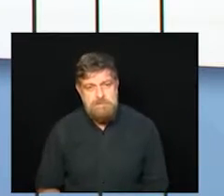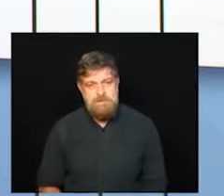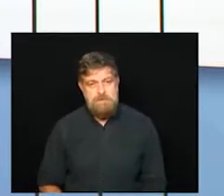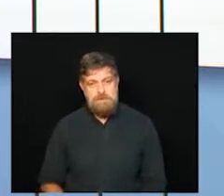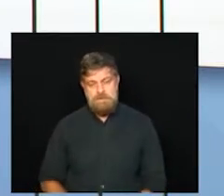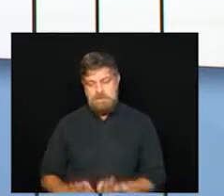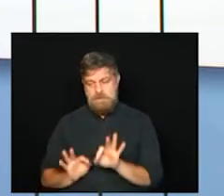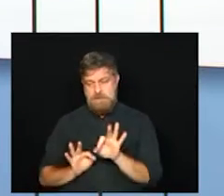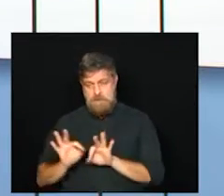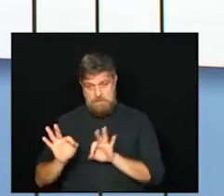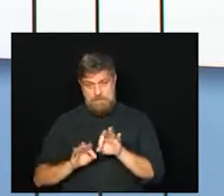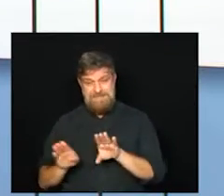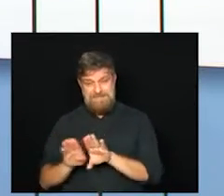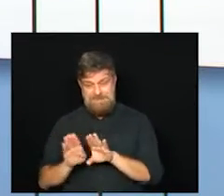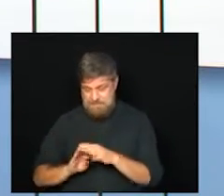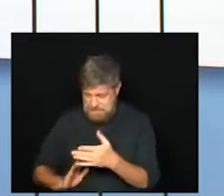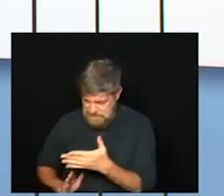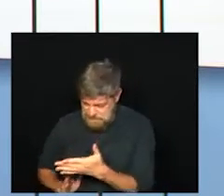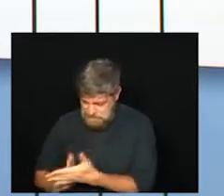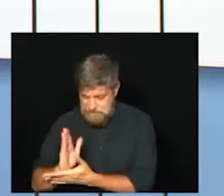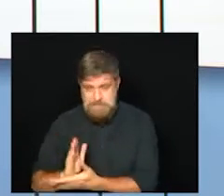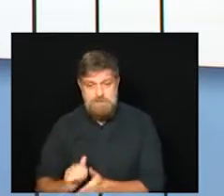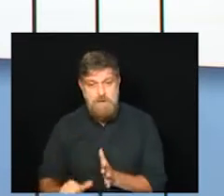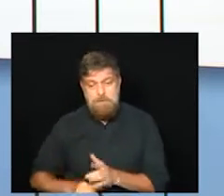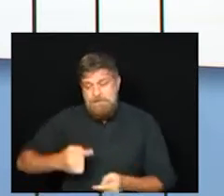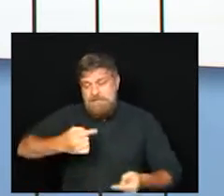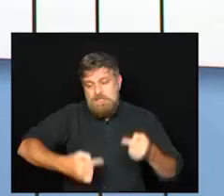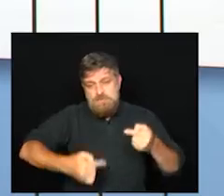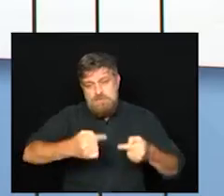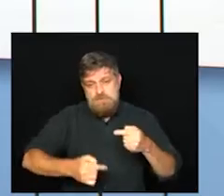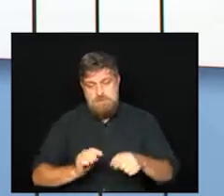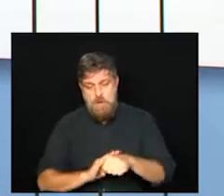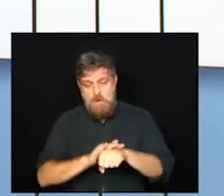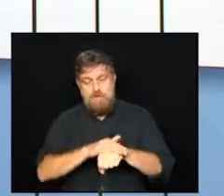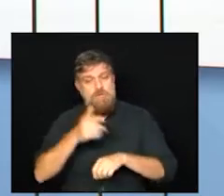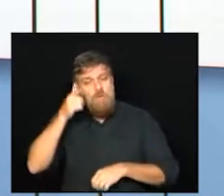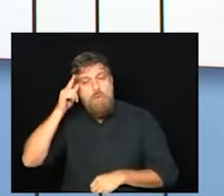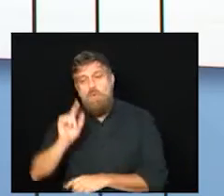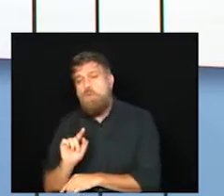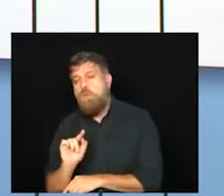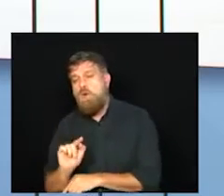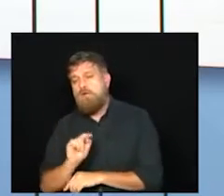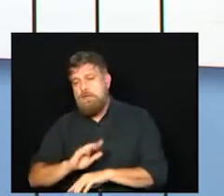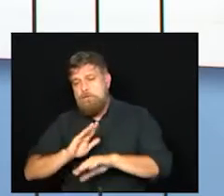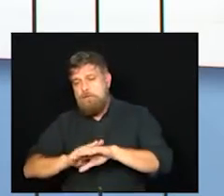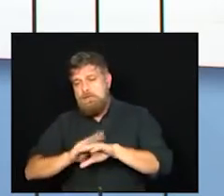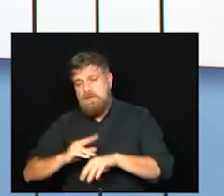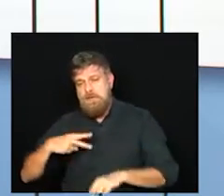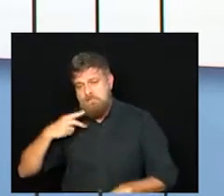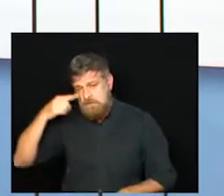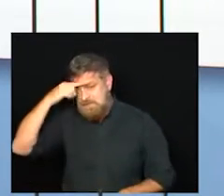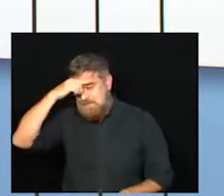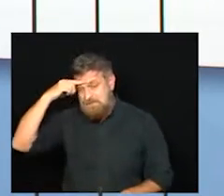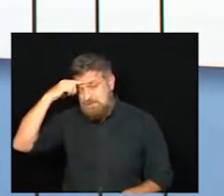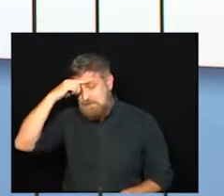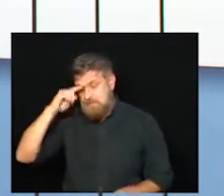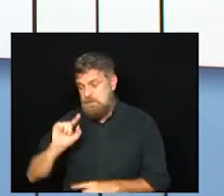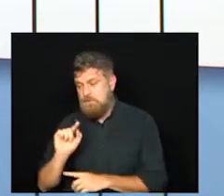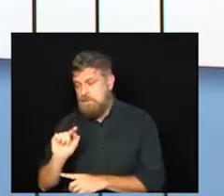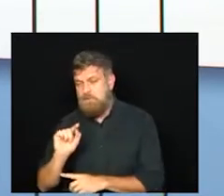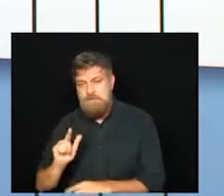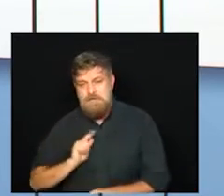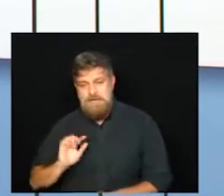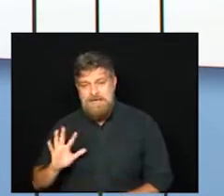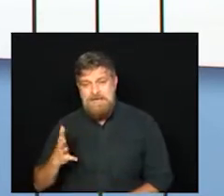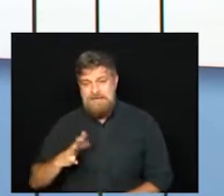outro projeto que foi aprovado em primeira discussão na noite de ontem foi de autoria do vereador Felipe Marquesi, que cria